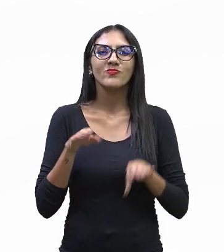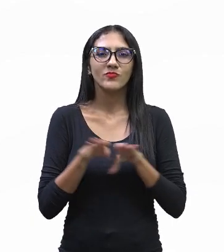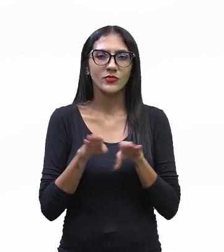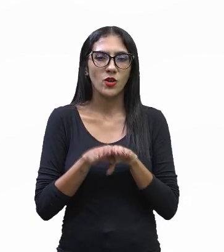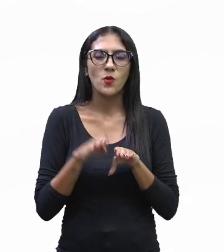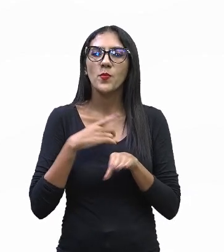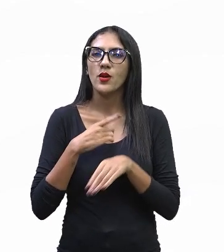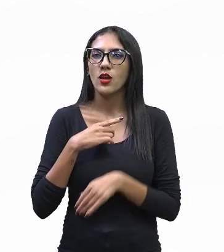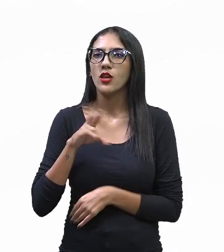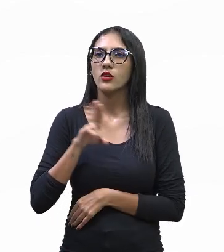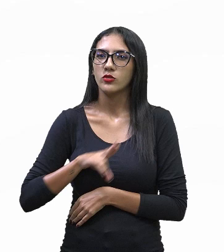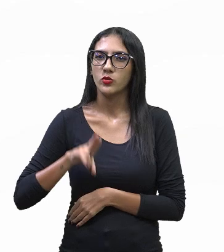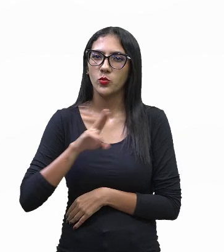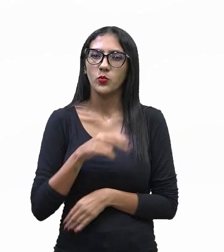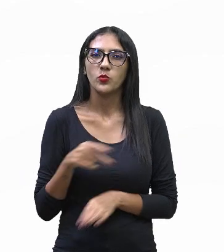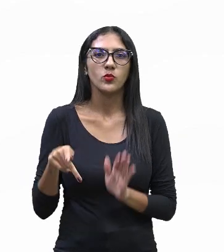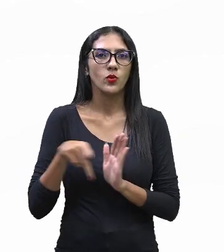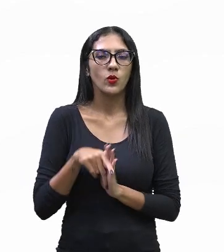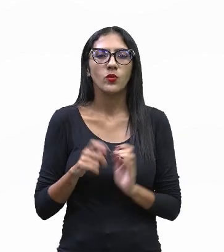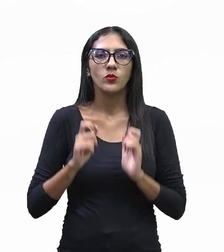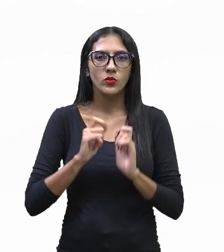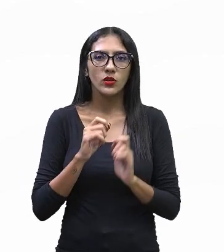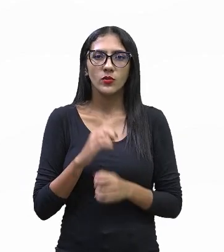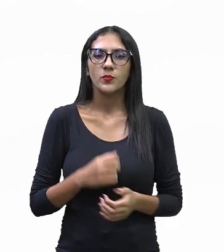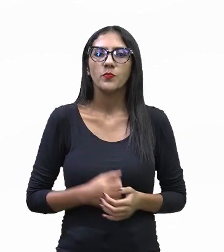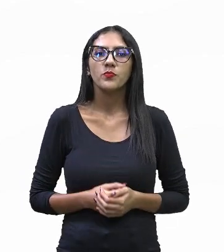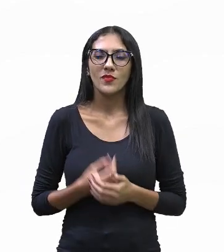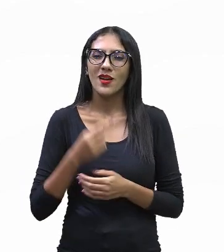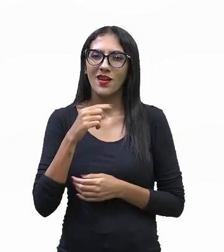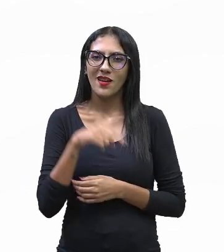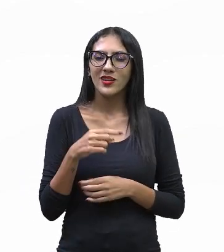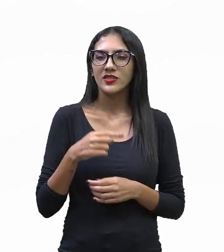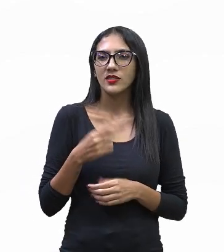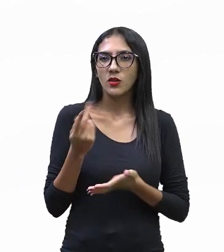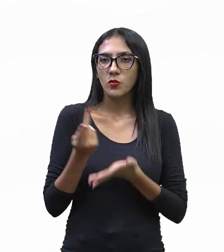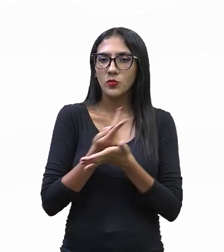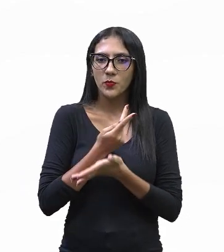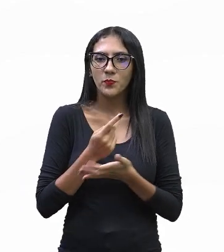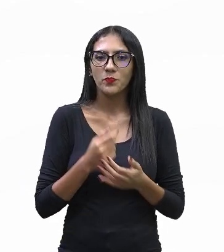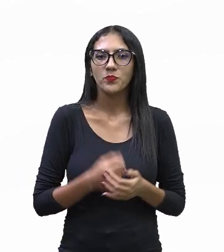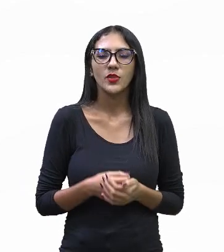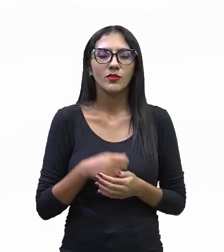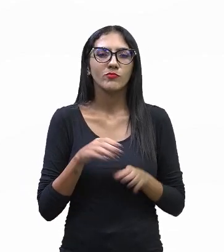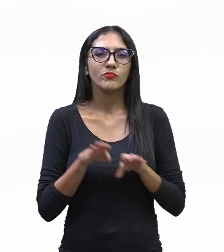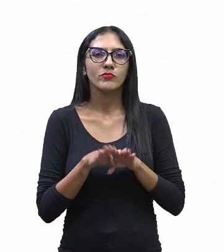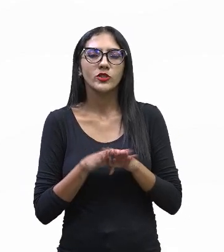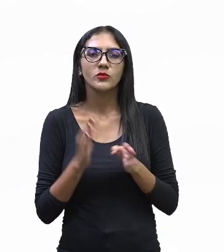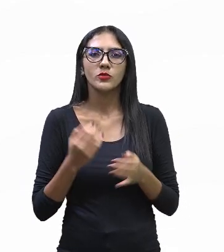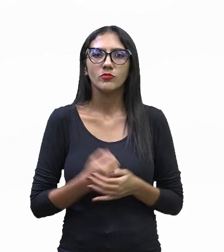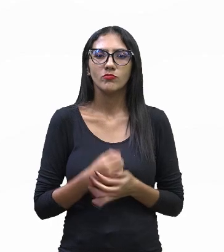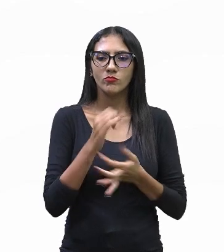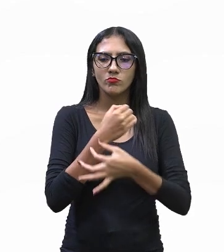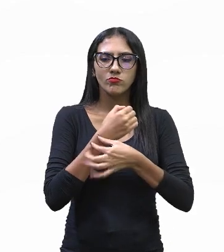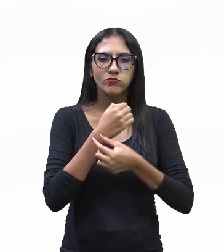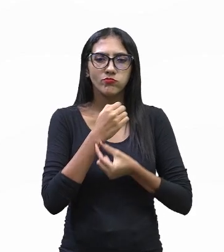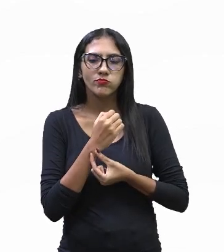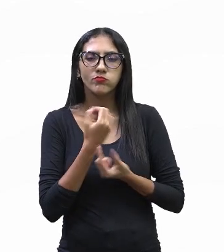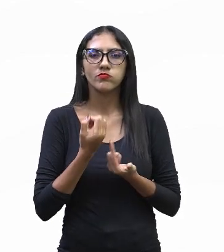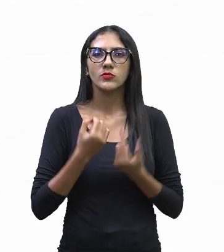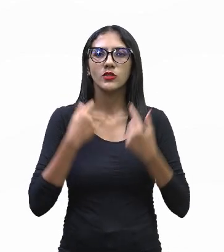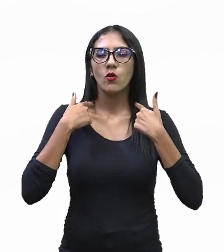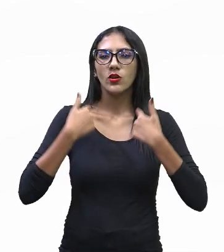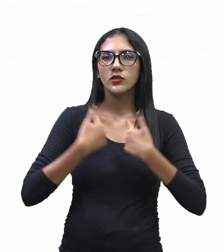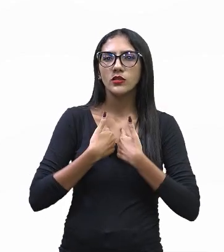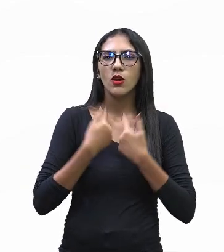produzidas a partir da eletrólise. Temos as bijuterias, né, as joias que a gente chama de folheadas,